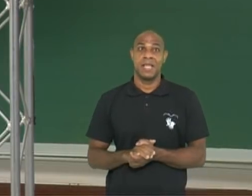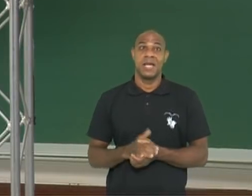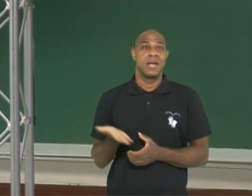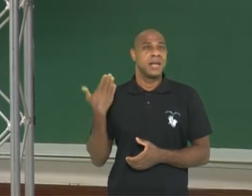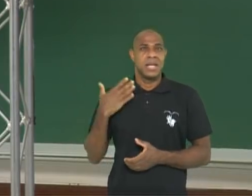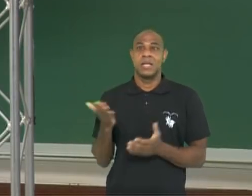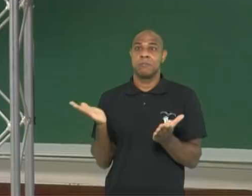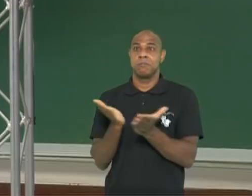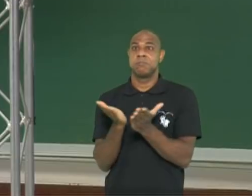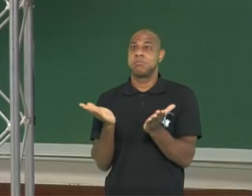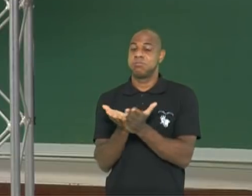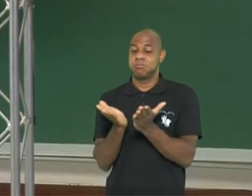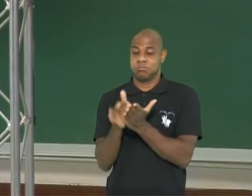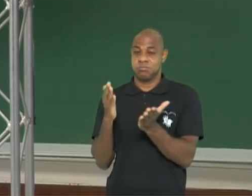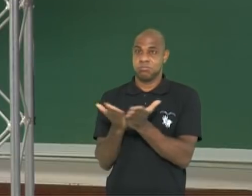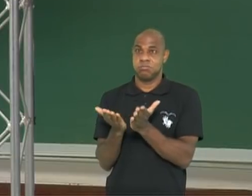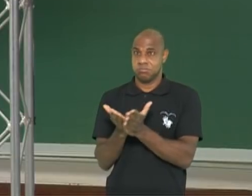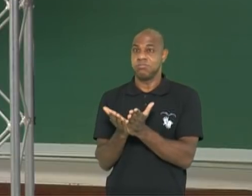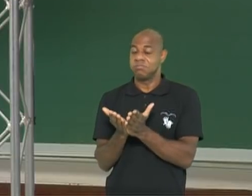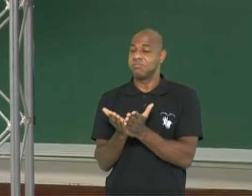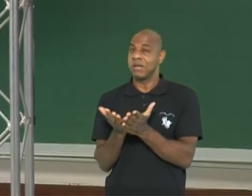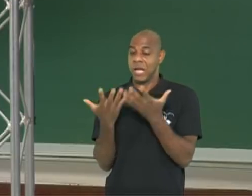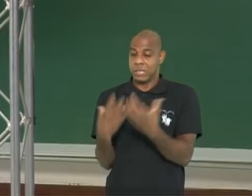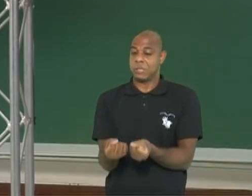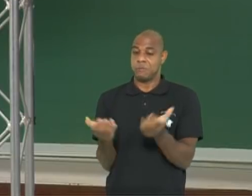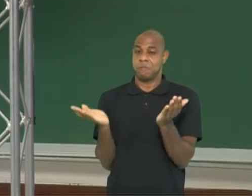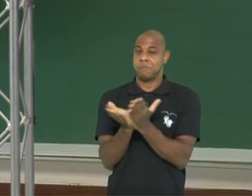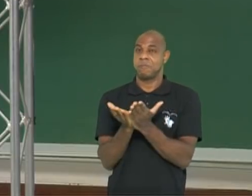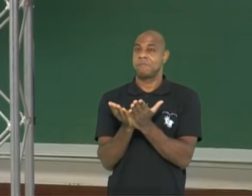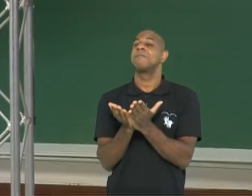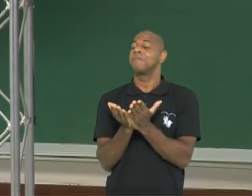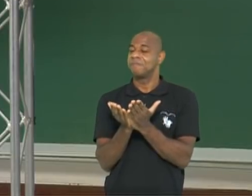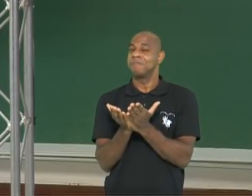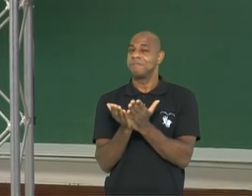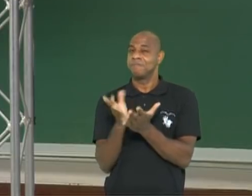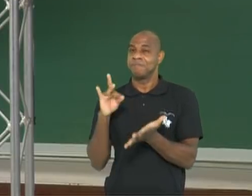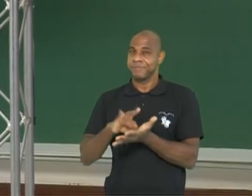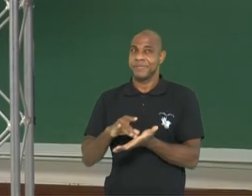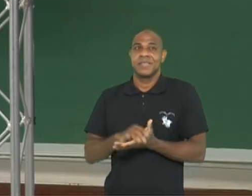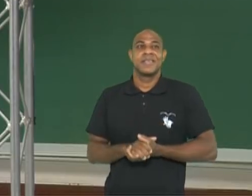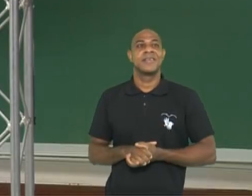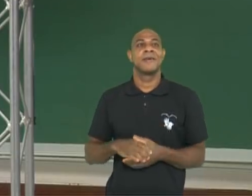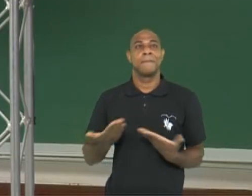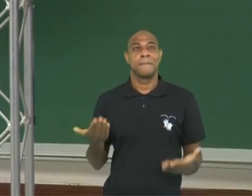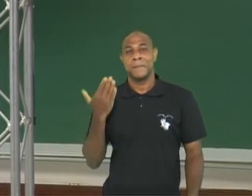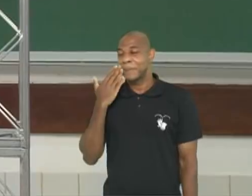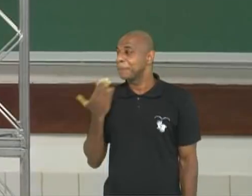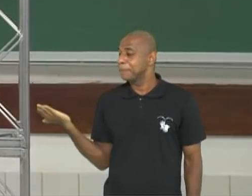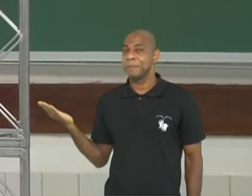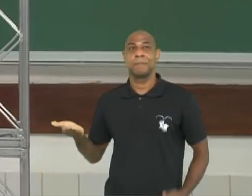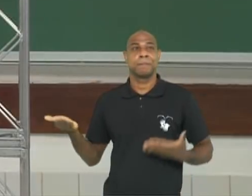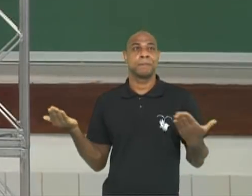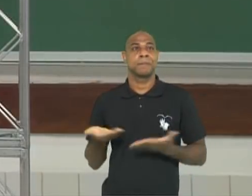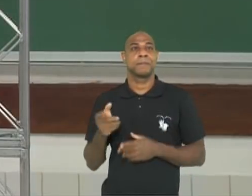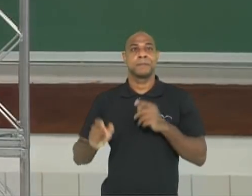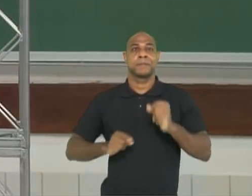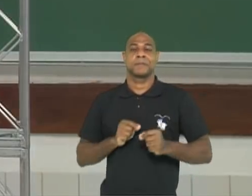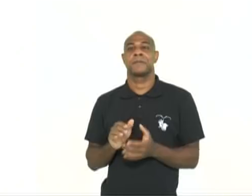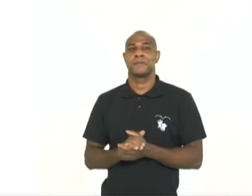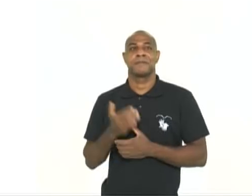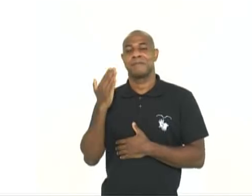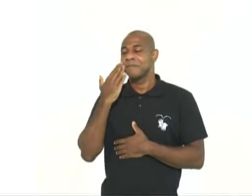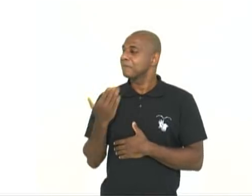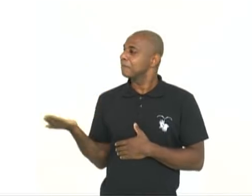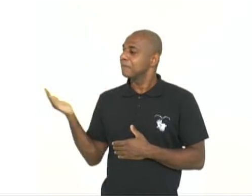se realmente ele acreditava no íntimo dele é outra história, mas oficialmente é o que está valendo. E agora, identificar a aproximação dos preceitos